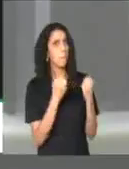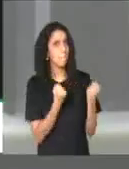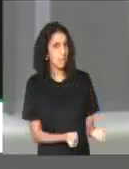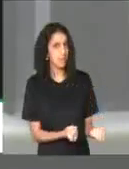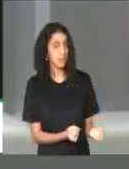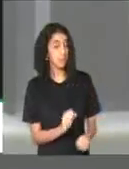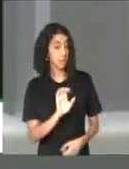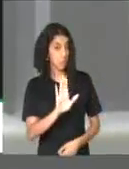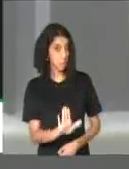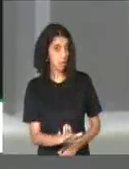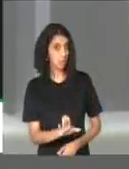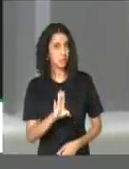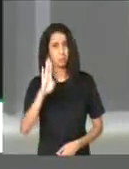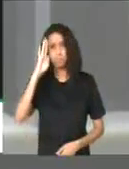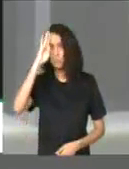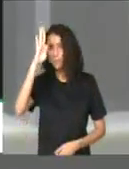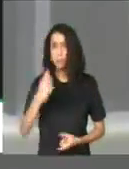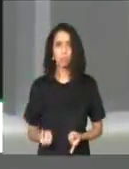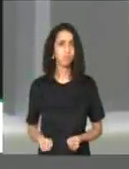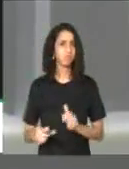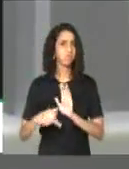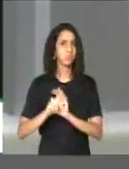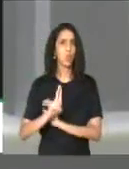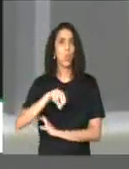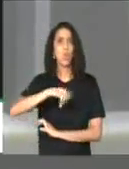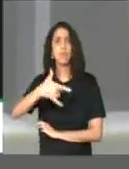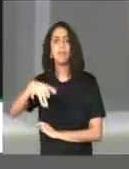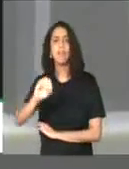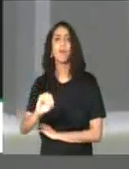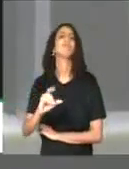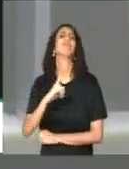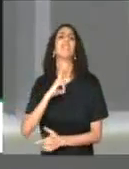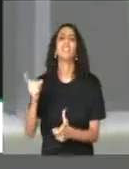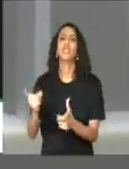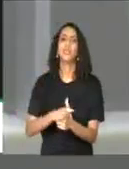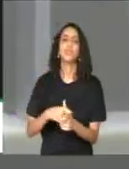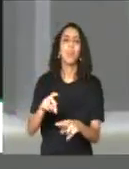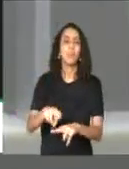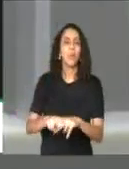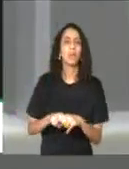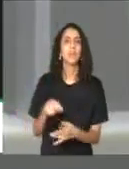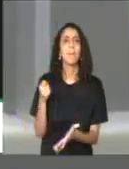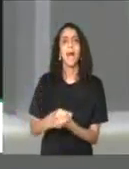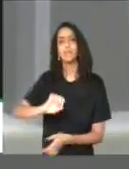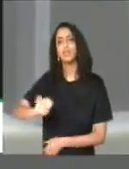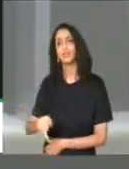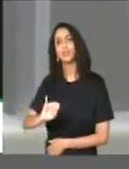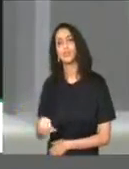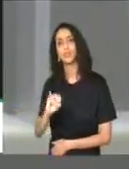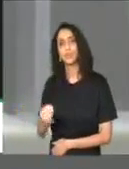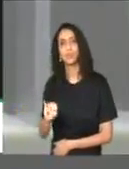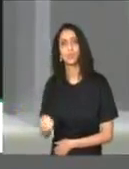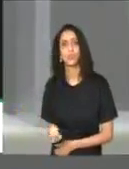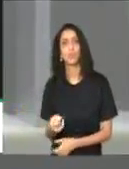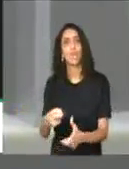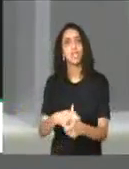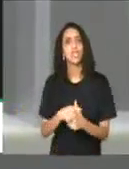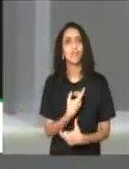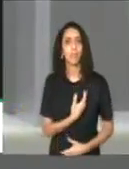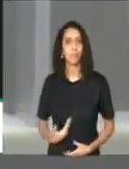maior fatia do orçamento da União é comprometida com o pagamento de juros e amortização da